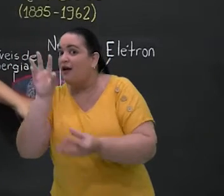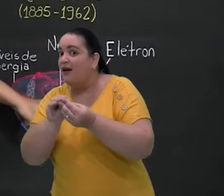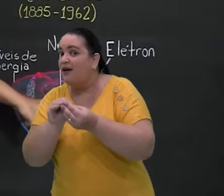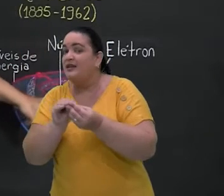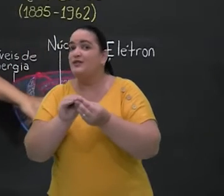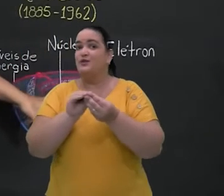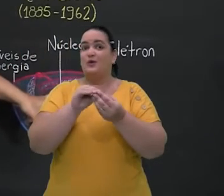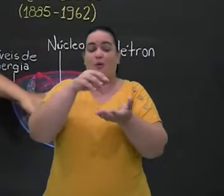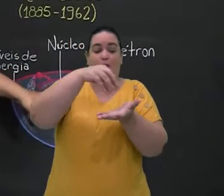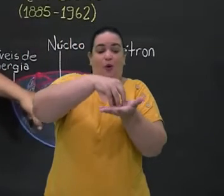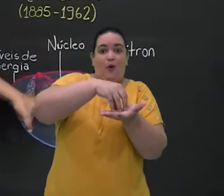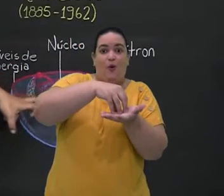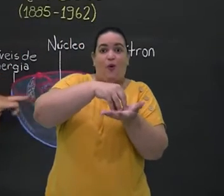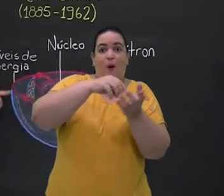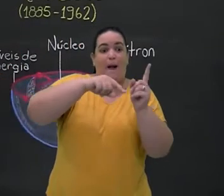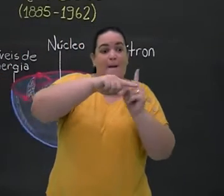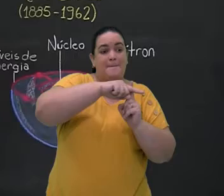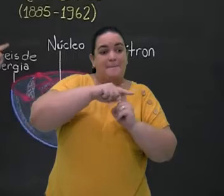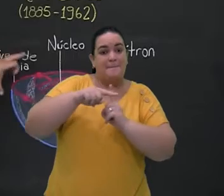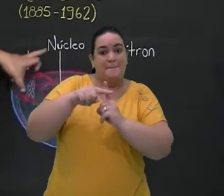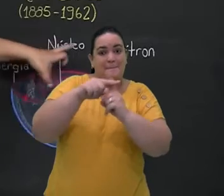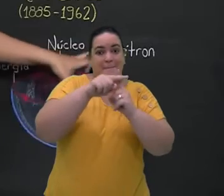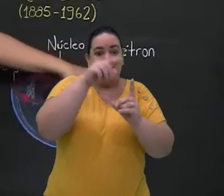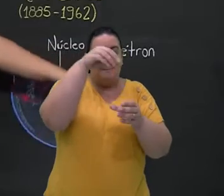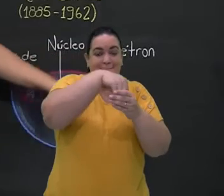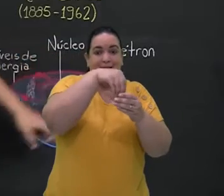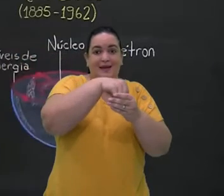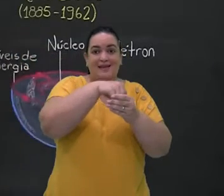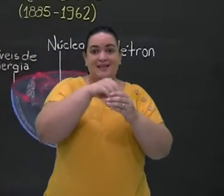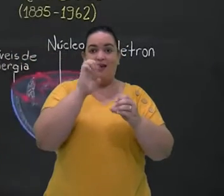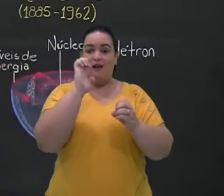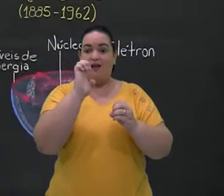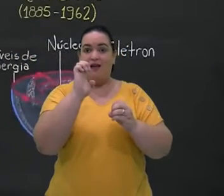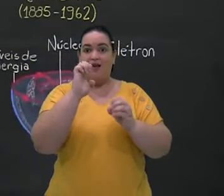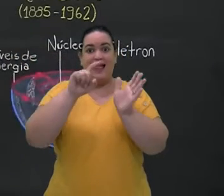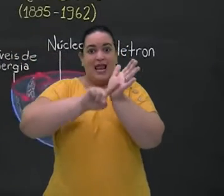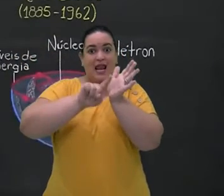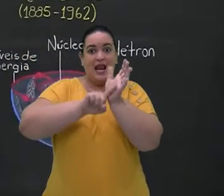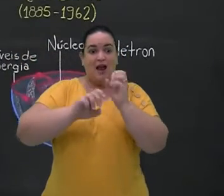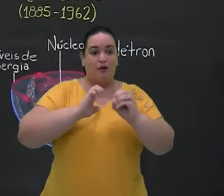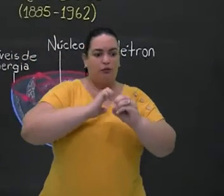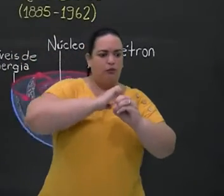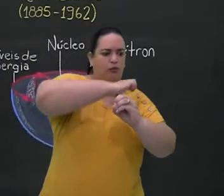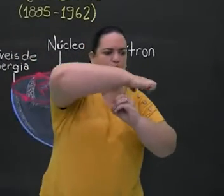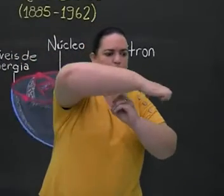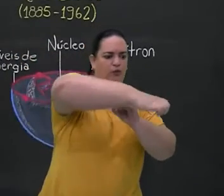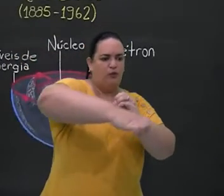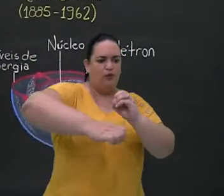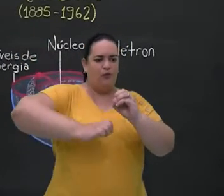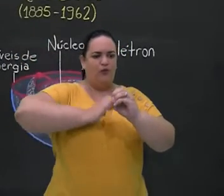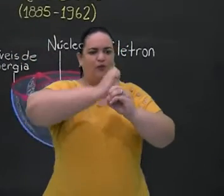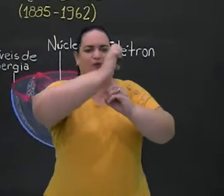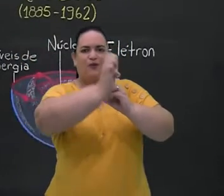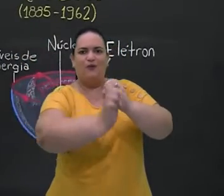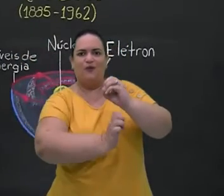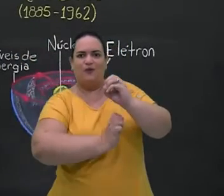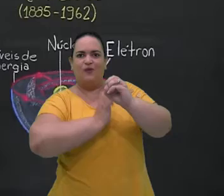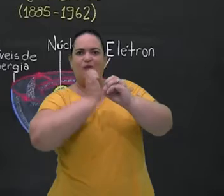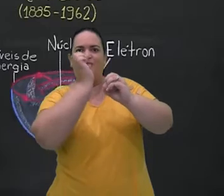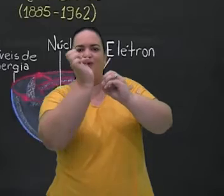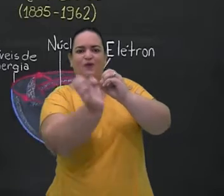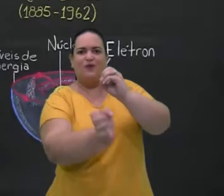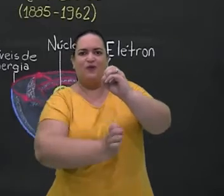núcleo positivo e os elétrons estão orbitando esse núcleo, ou seja, eles seguem trajetórias